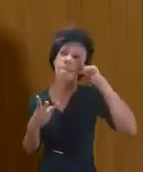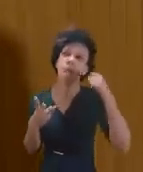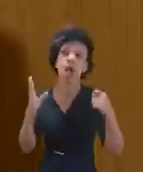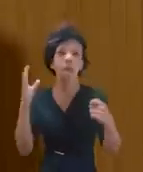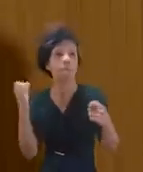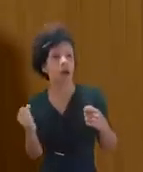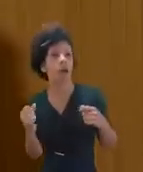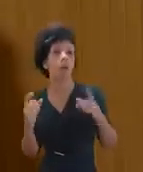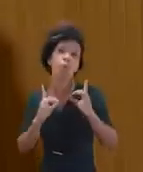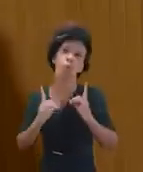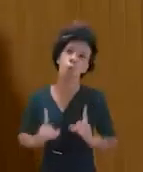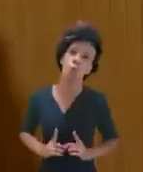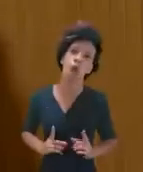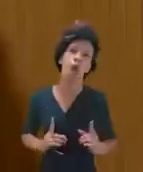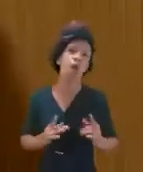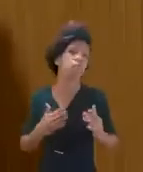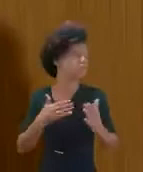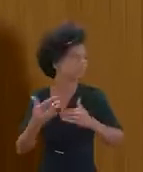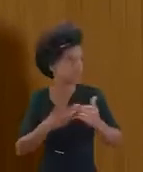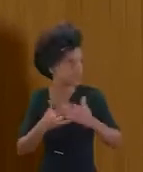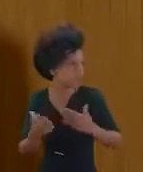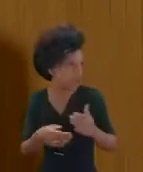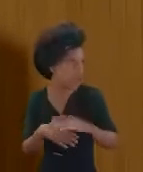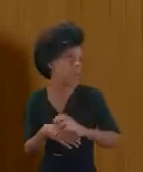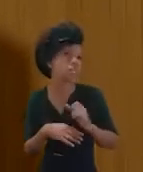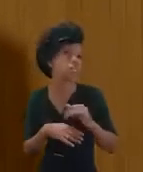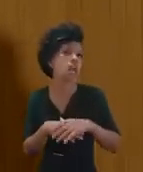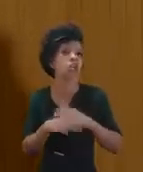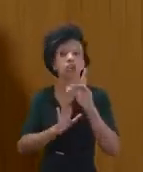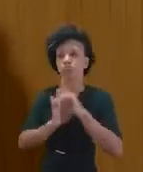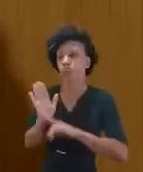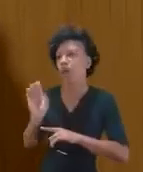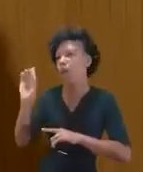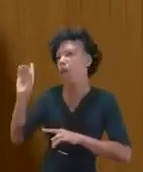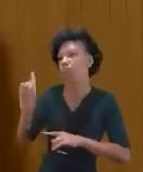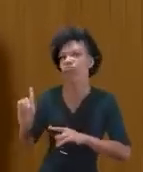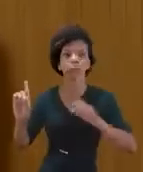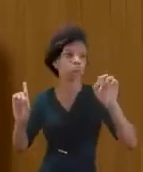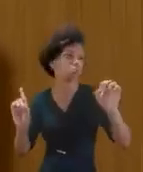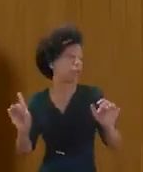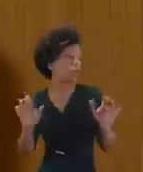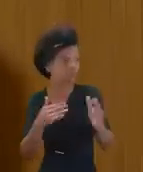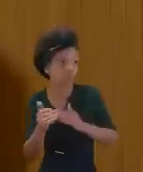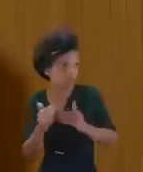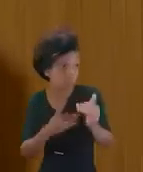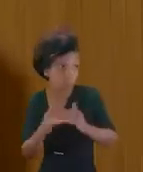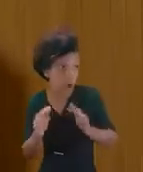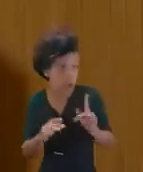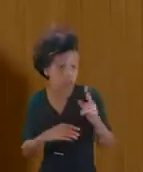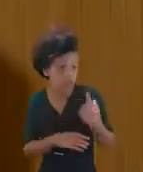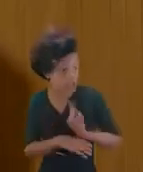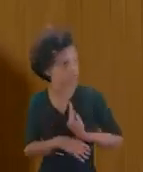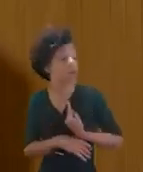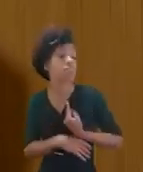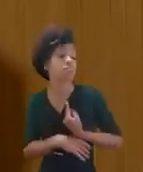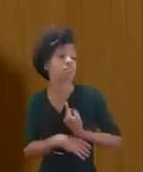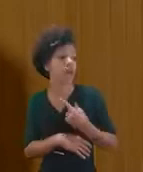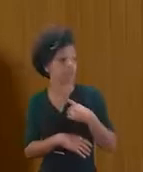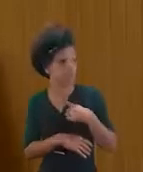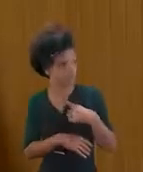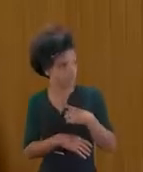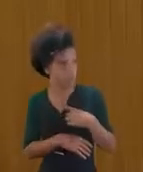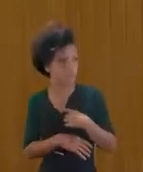se é perceber ou normativo se é de direita ou de esquerda em algum ponto a gente vai